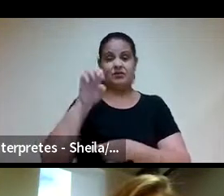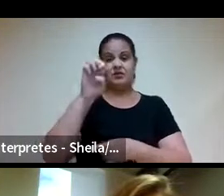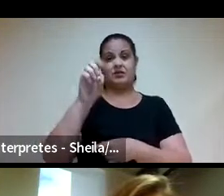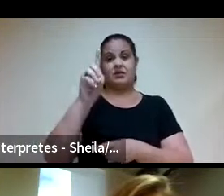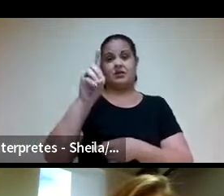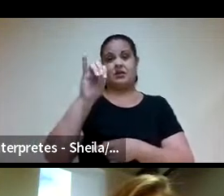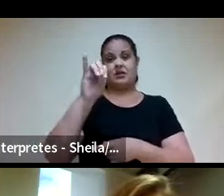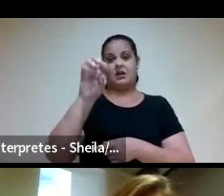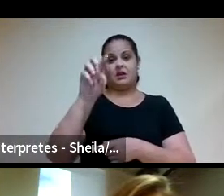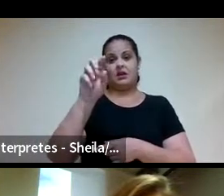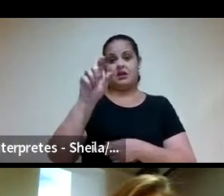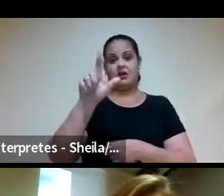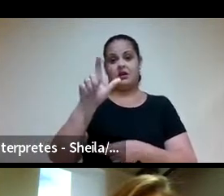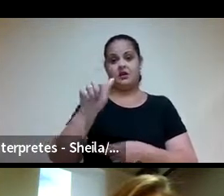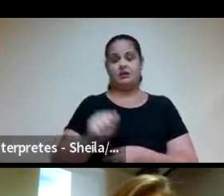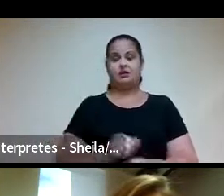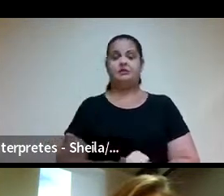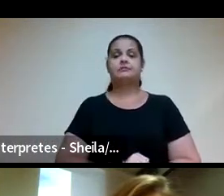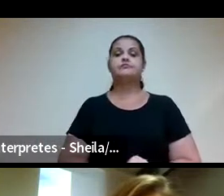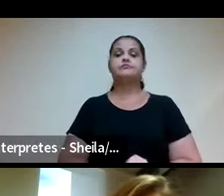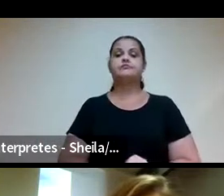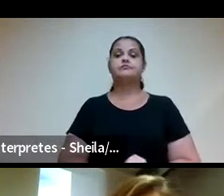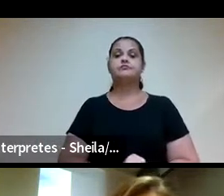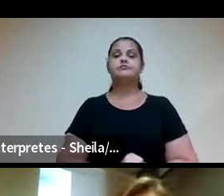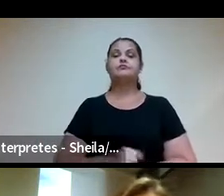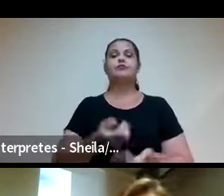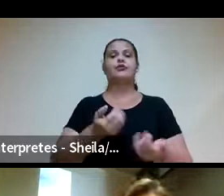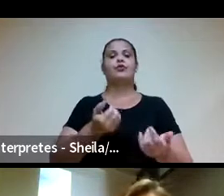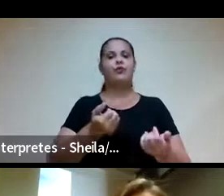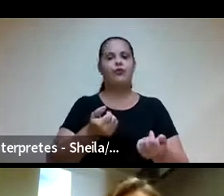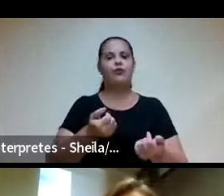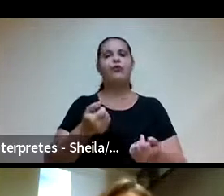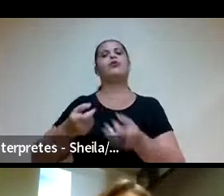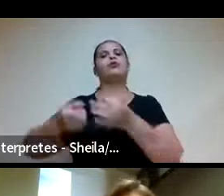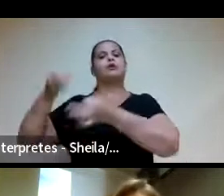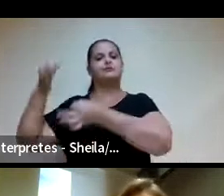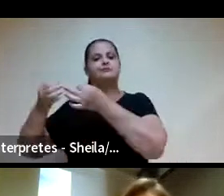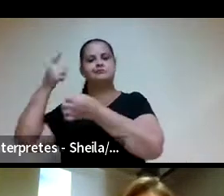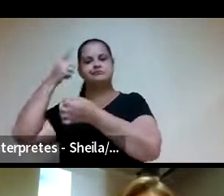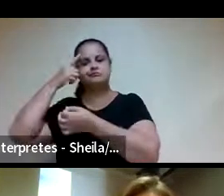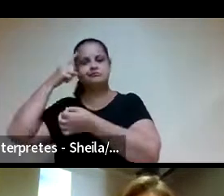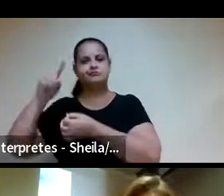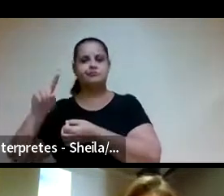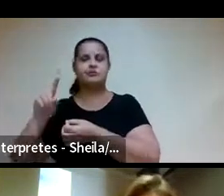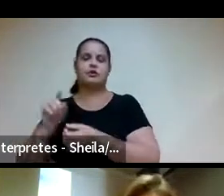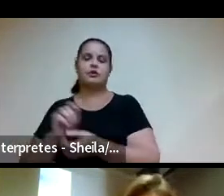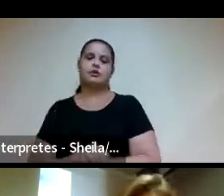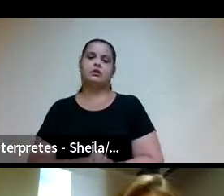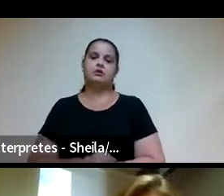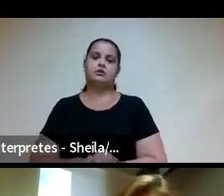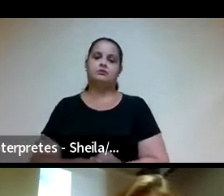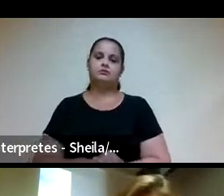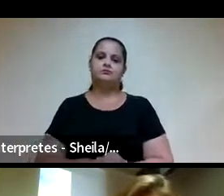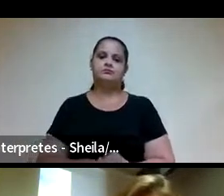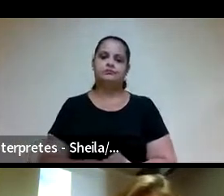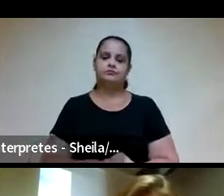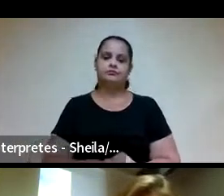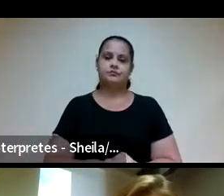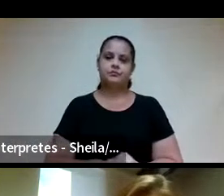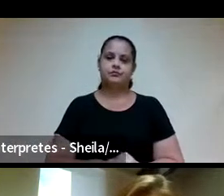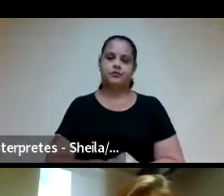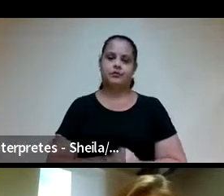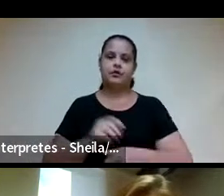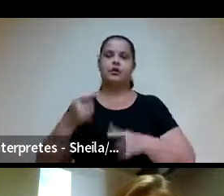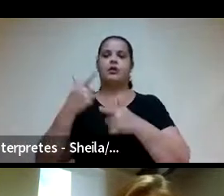investigantes o aprazamento de nova audiência com a intimação das referidas testemunhas pelo juízo. Em virtude de